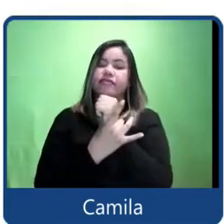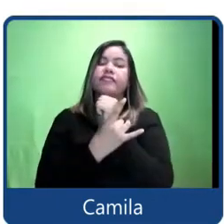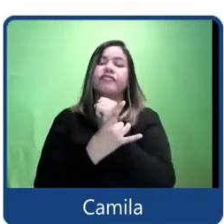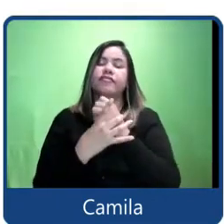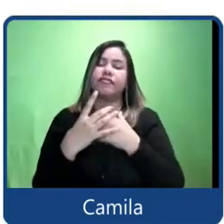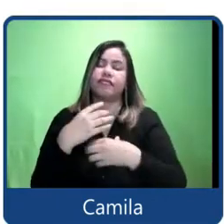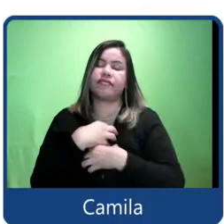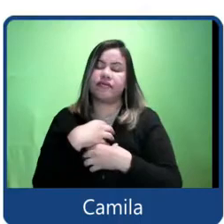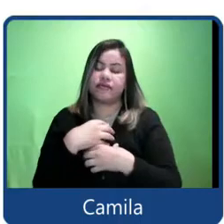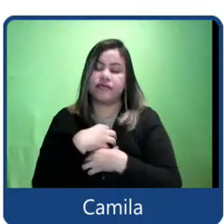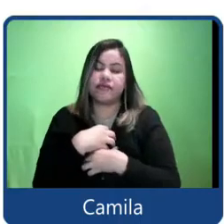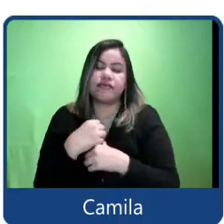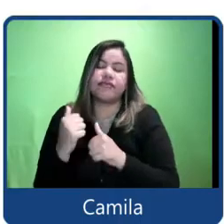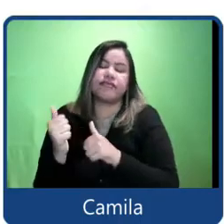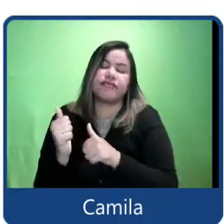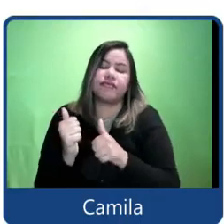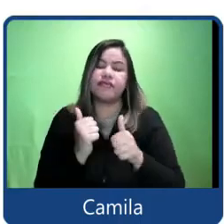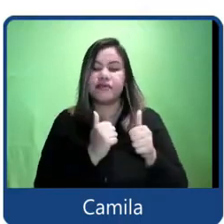de bem-estar, enfim.